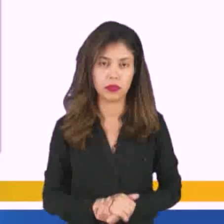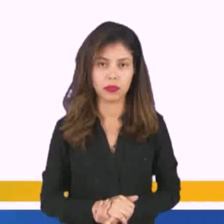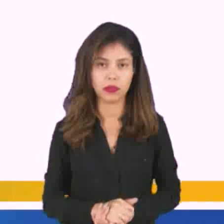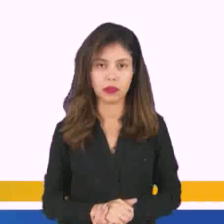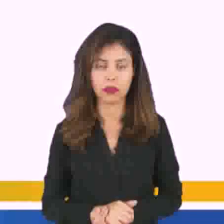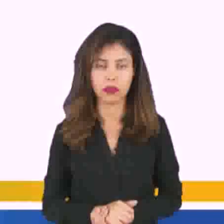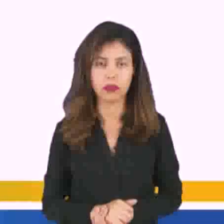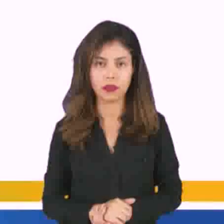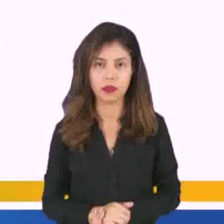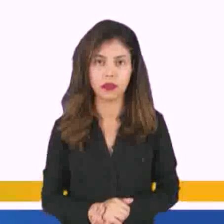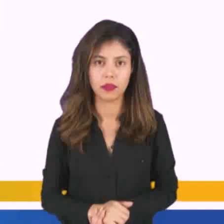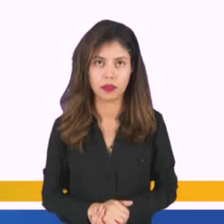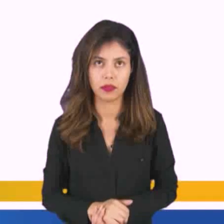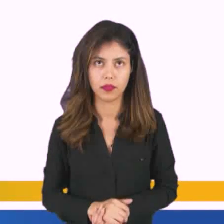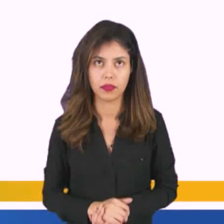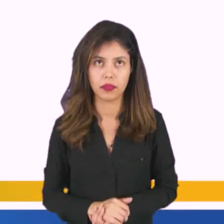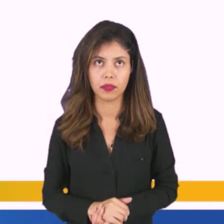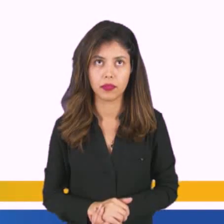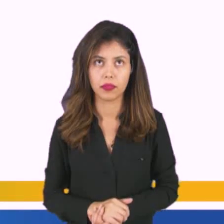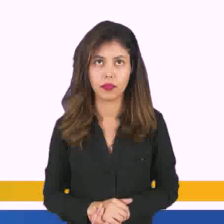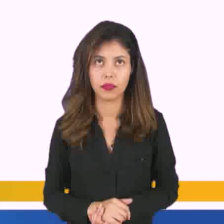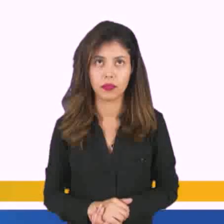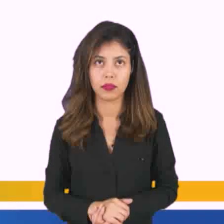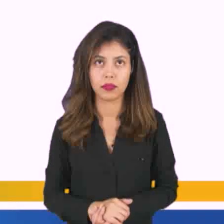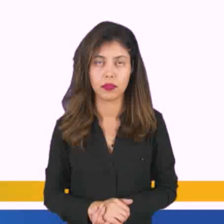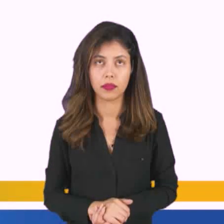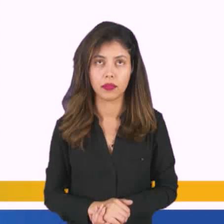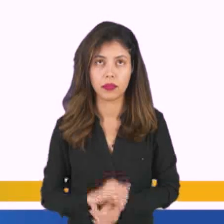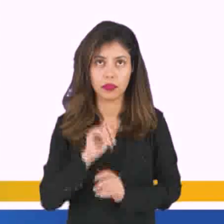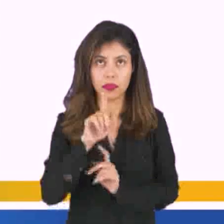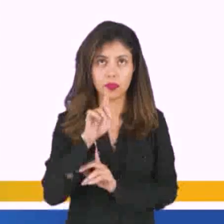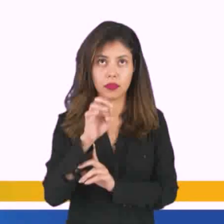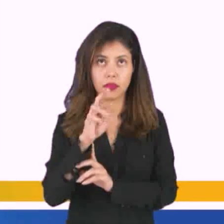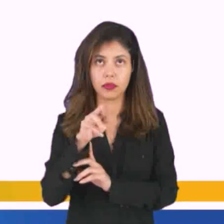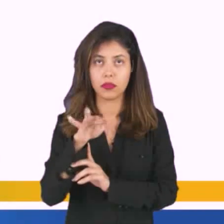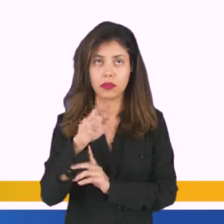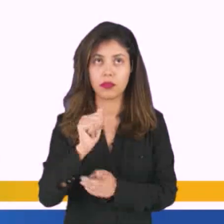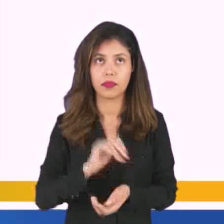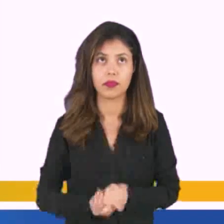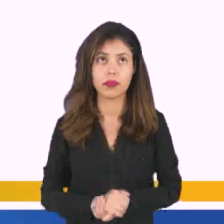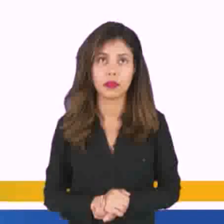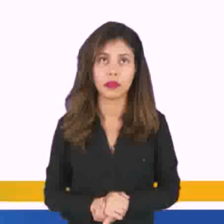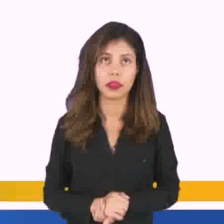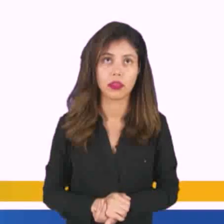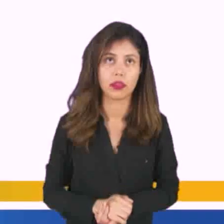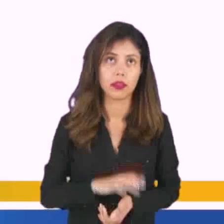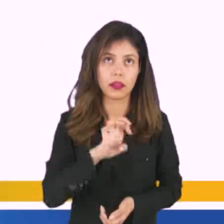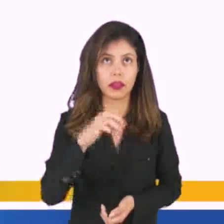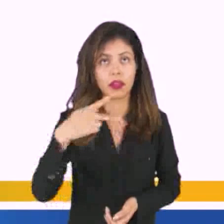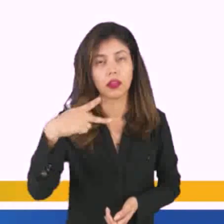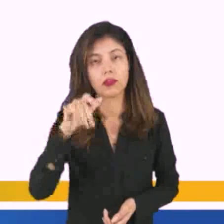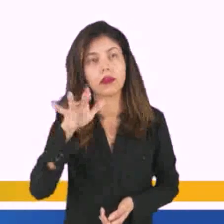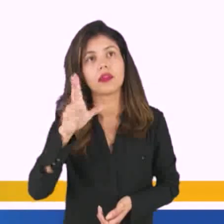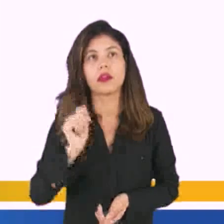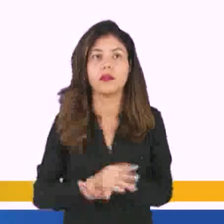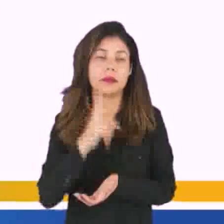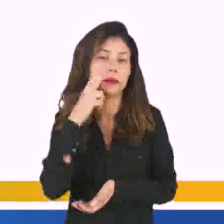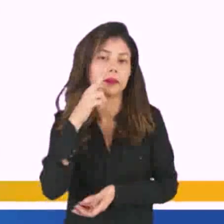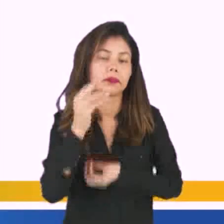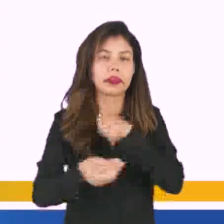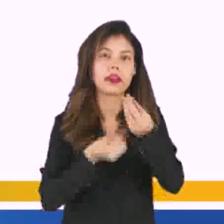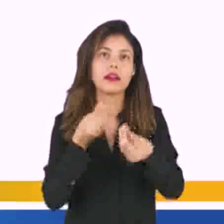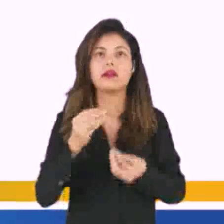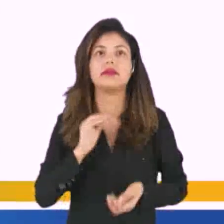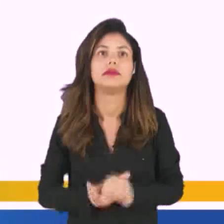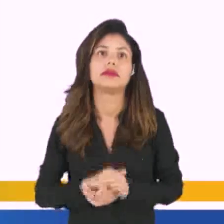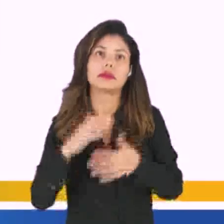C2H4O. Isomeria geométrica, gente, que é espacial, como nós vimos. Então, nós temos